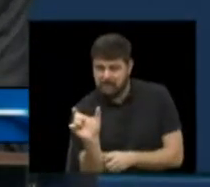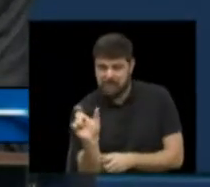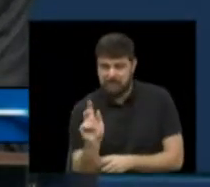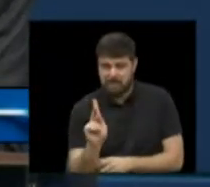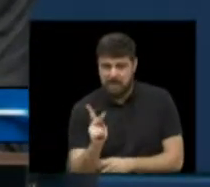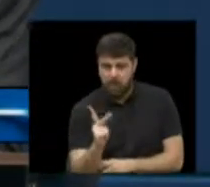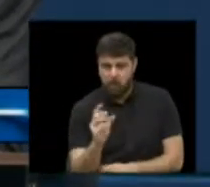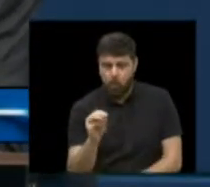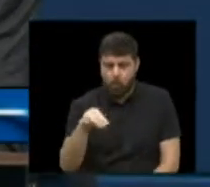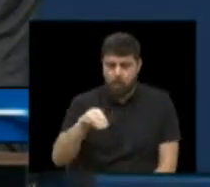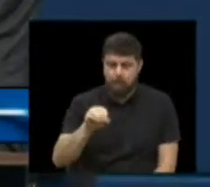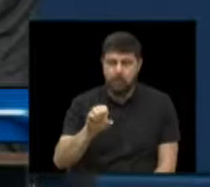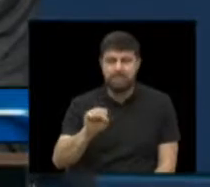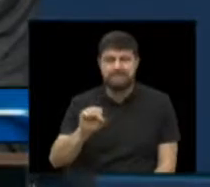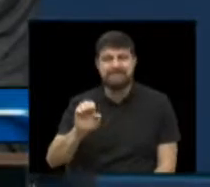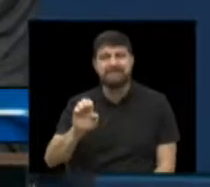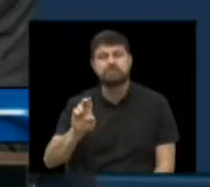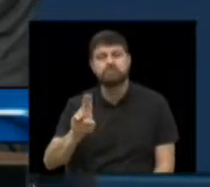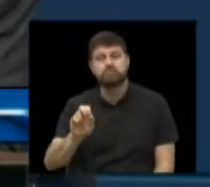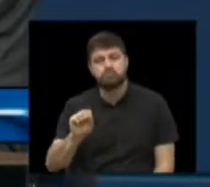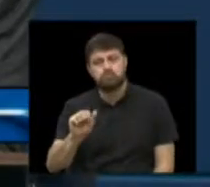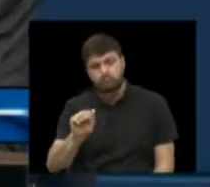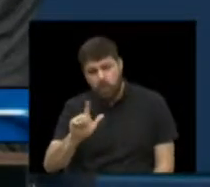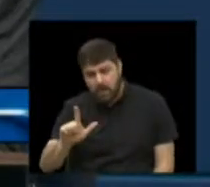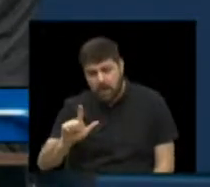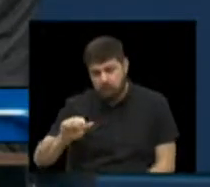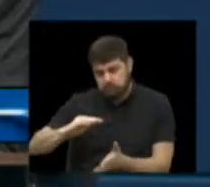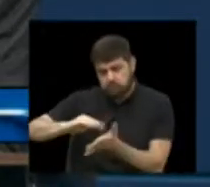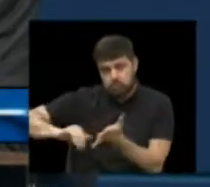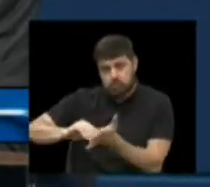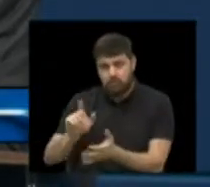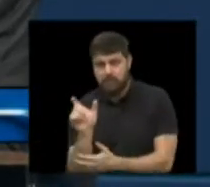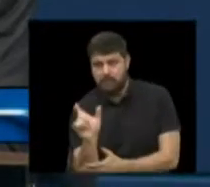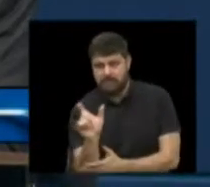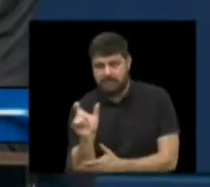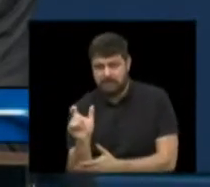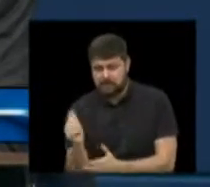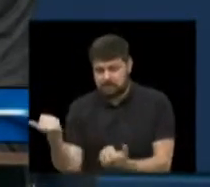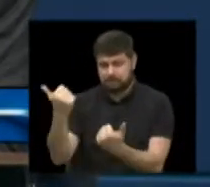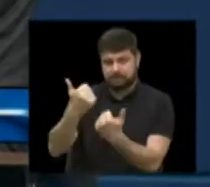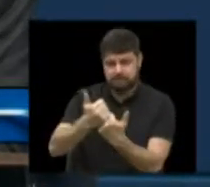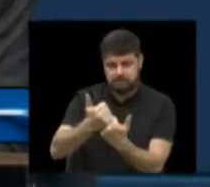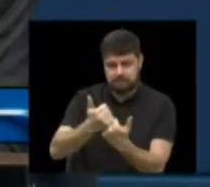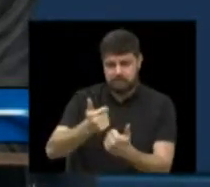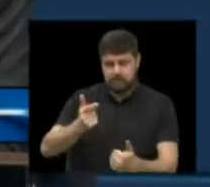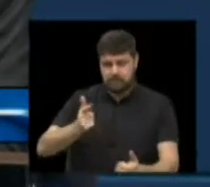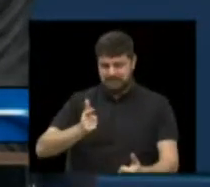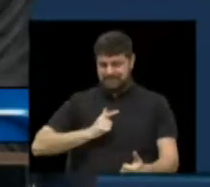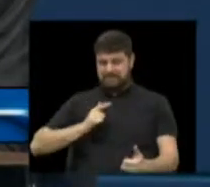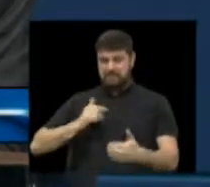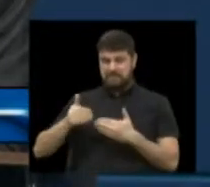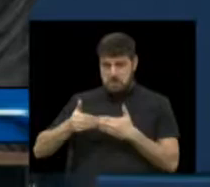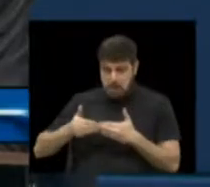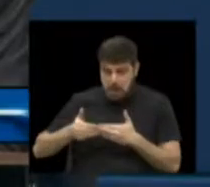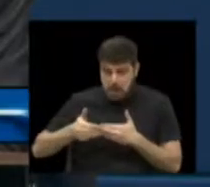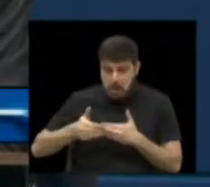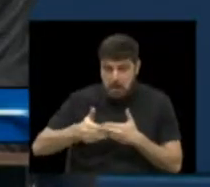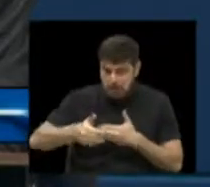Mundial da Saúde deu uma sentença que marcou o início, então, de uma longa jornada aí